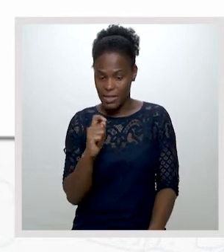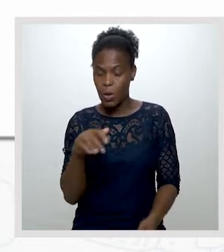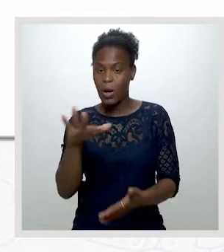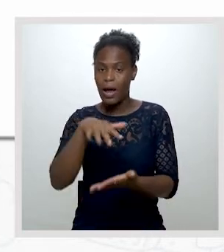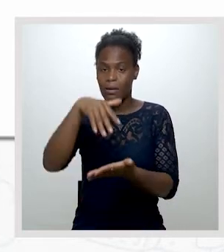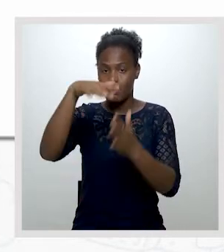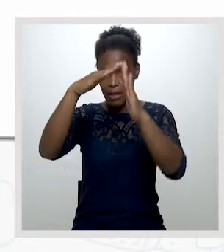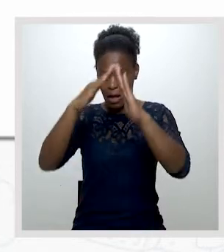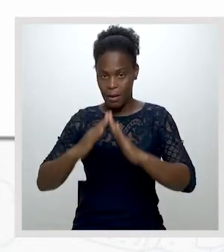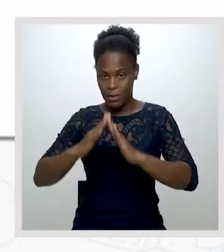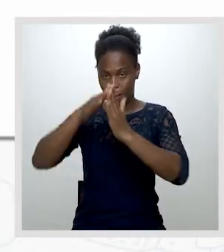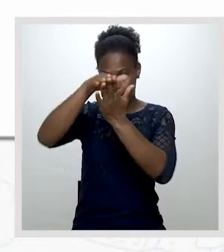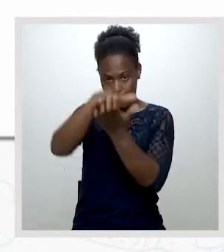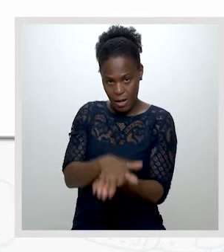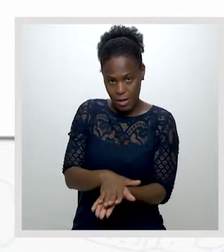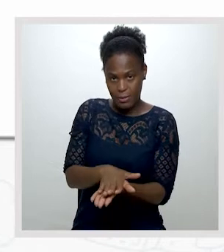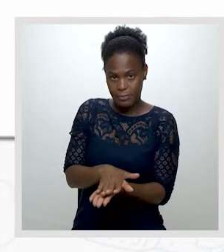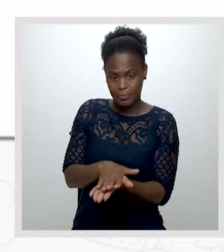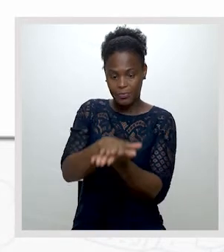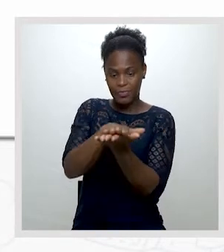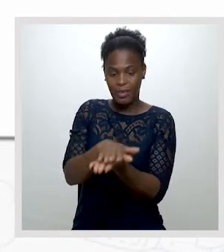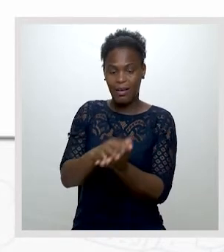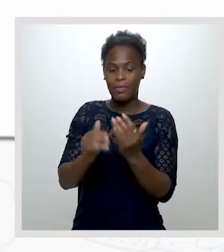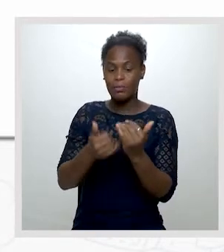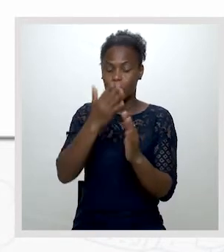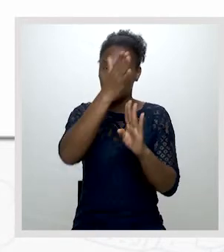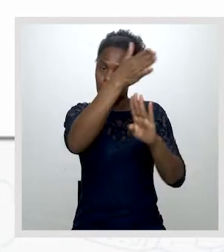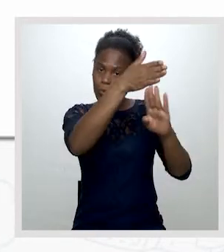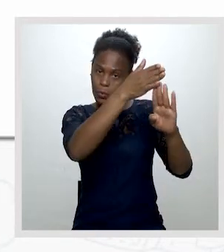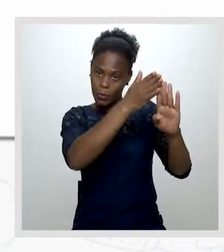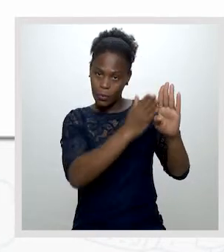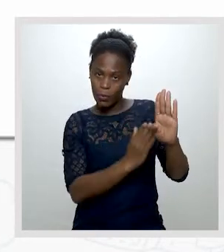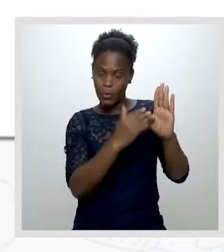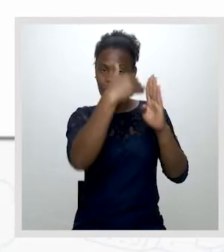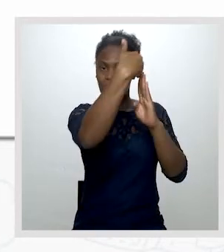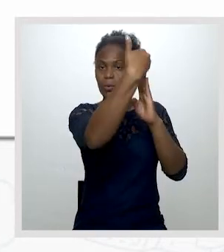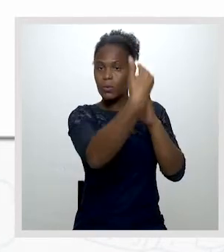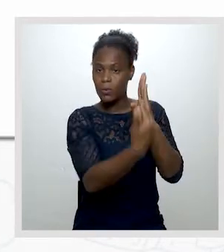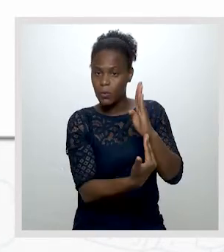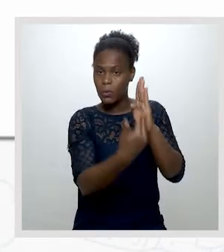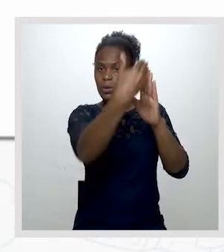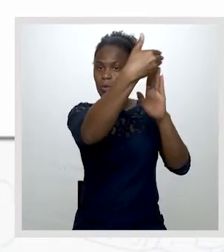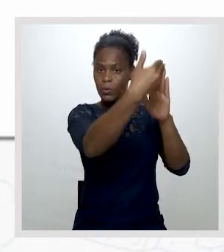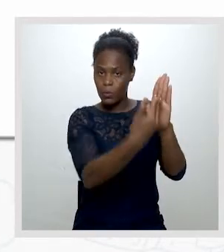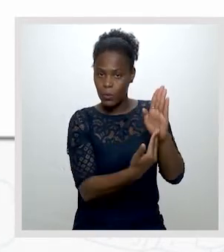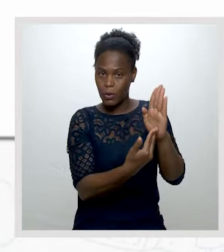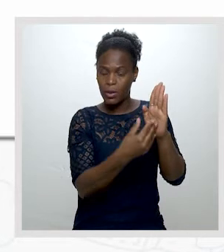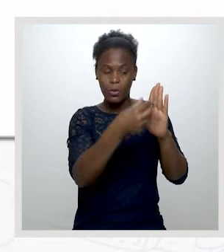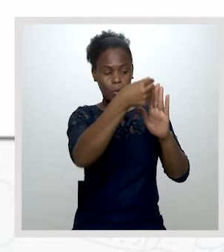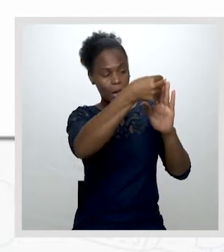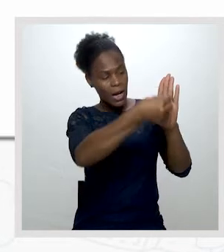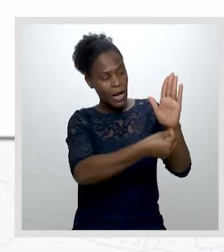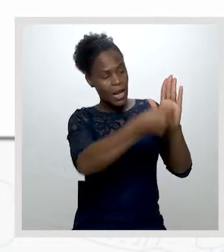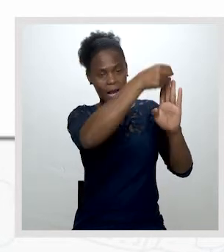caso, temos a resta, que são as linhas todas que fazem parte do